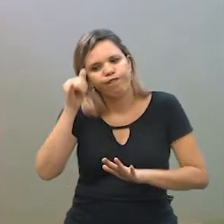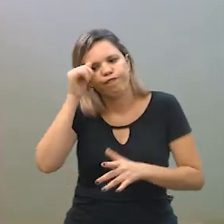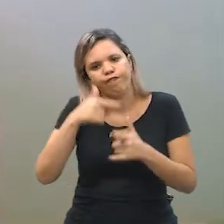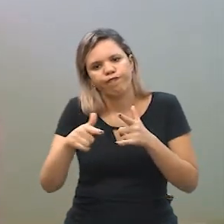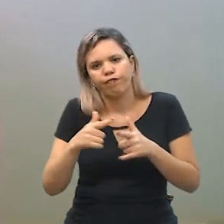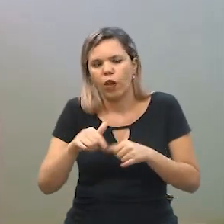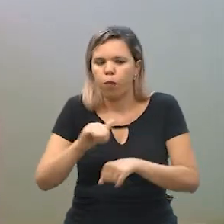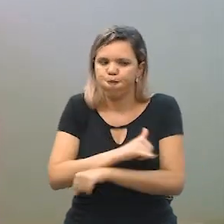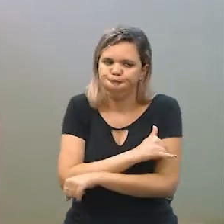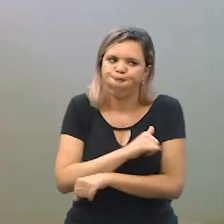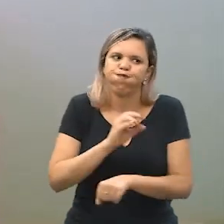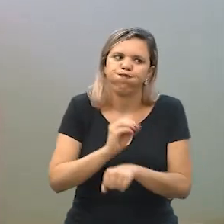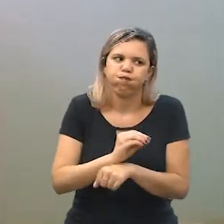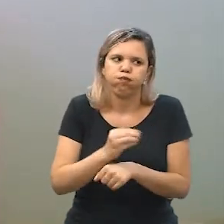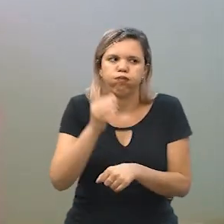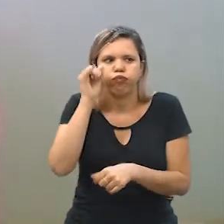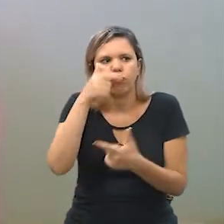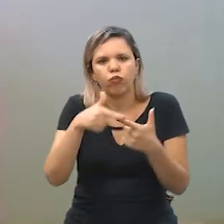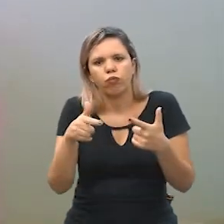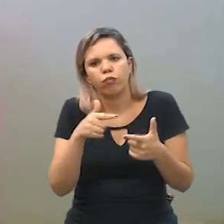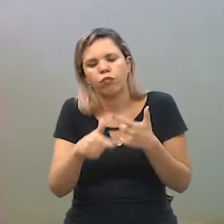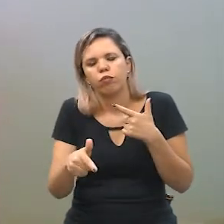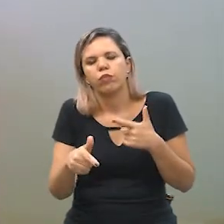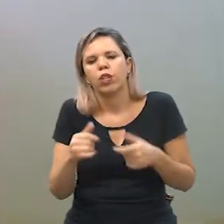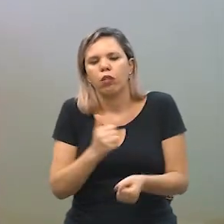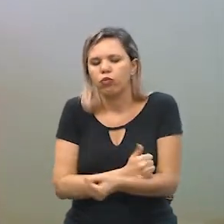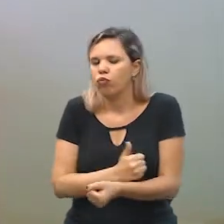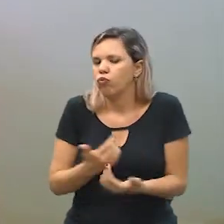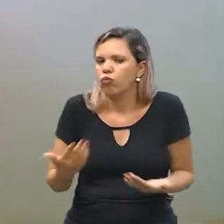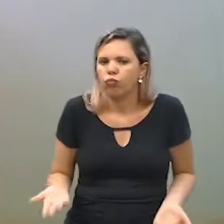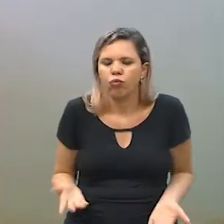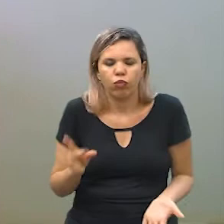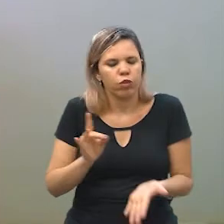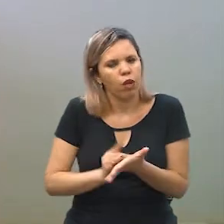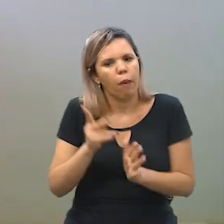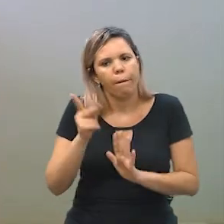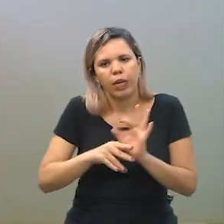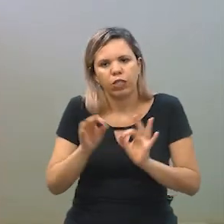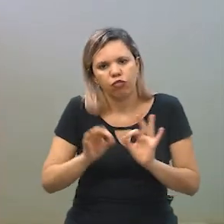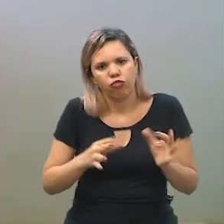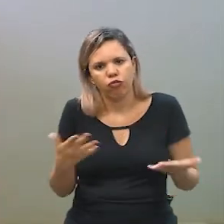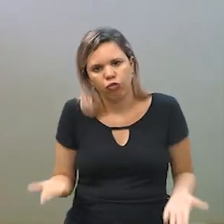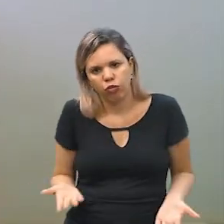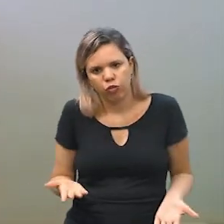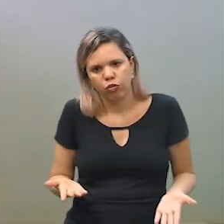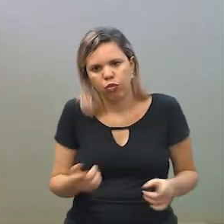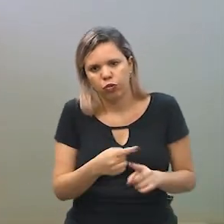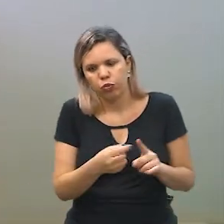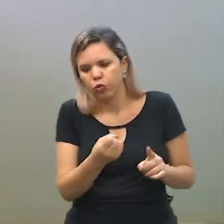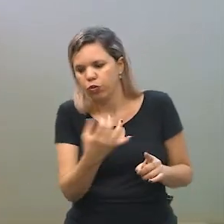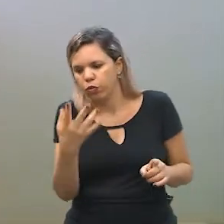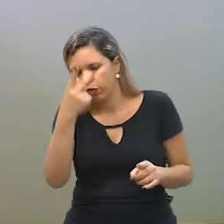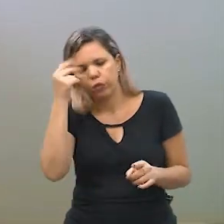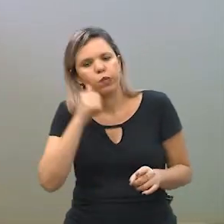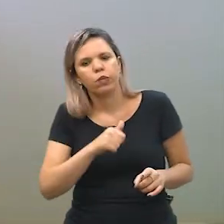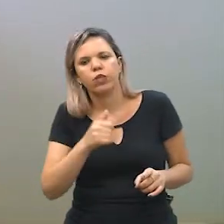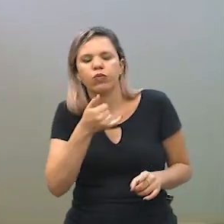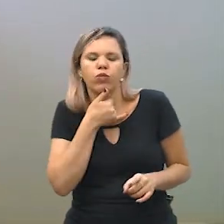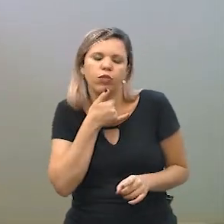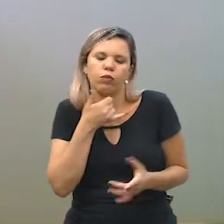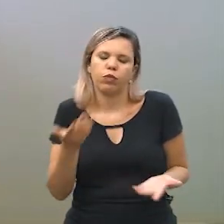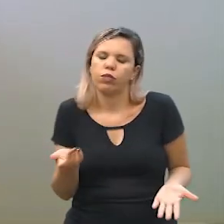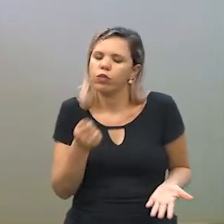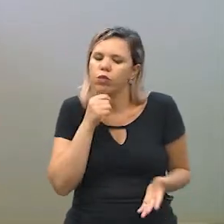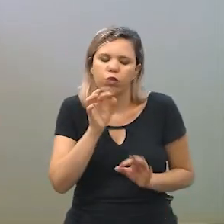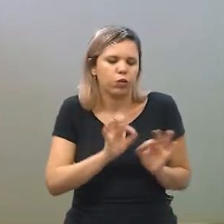uma obesidade, eu tenho que cuidar. Se eu tenho algum vício, eu tenho que realmente planejar. Mas como metade das gravidezes, infelizmente, ainda